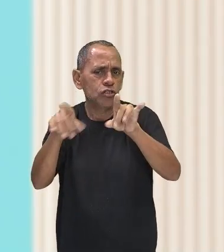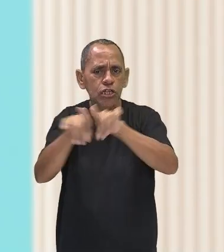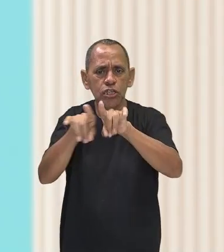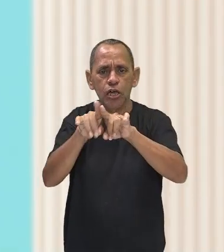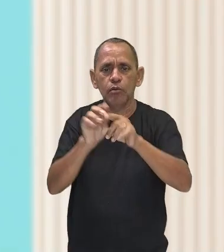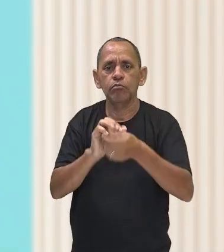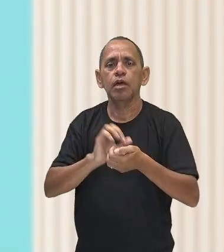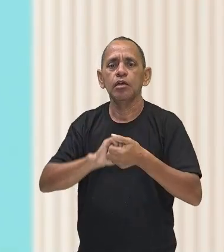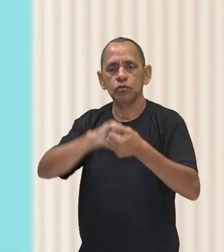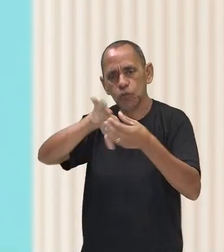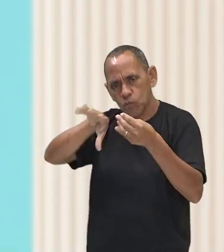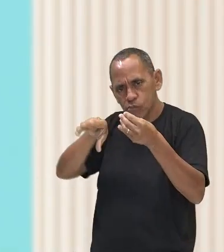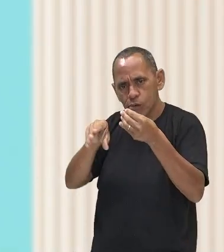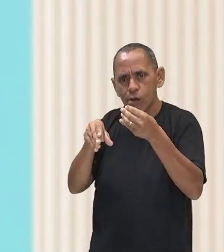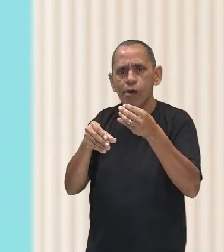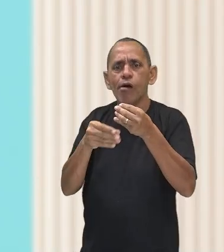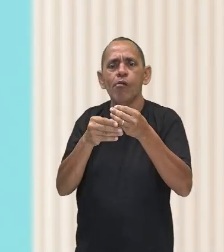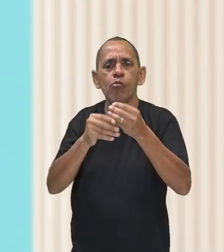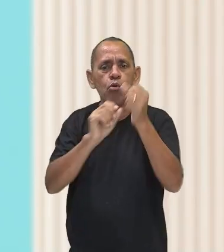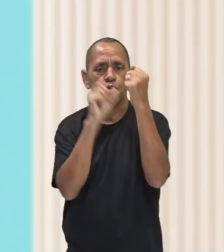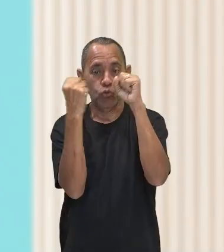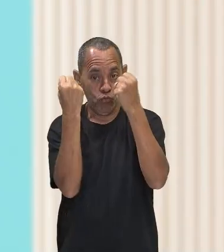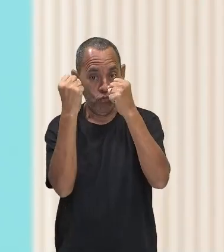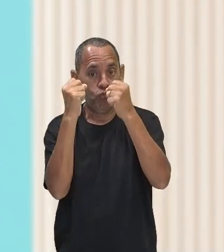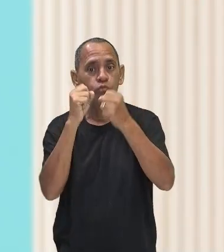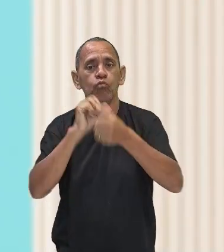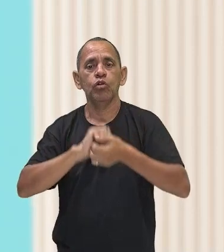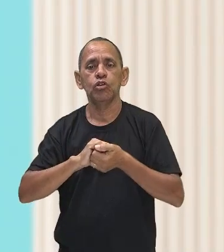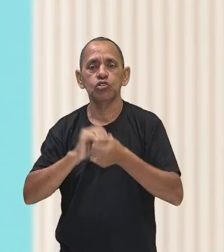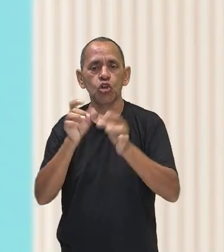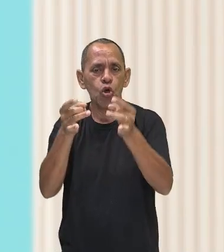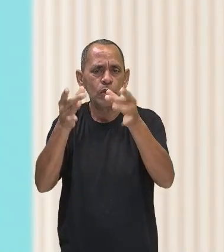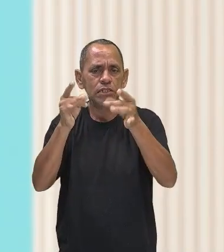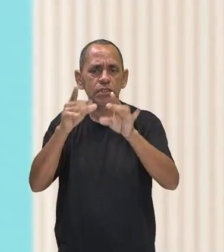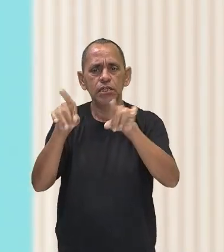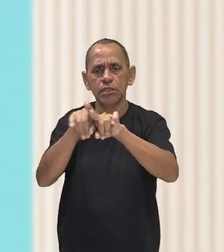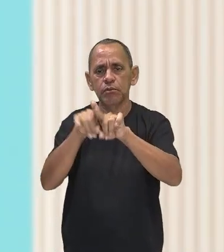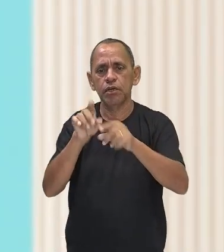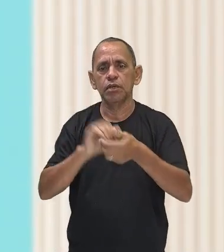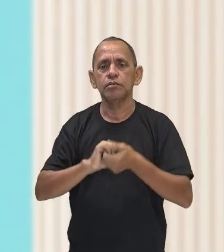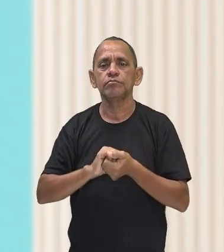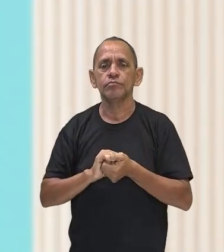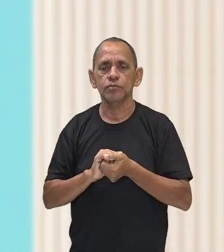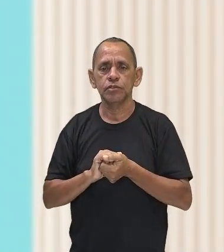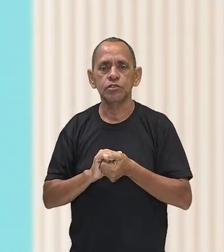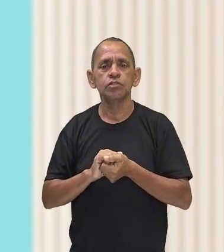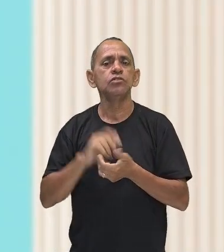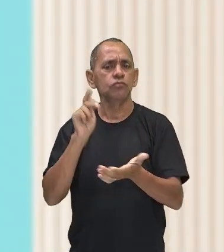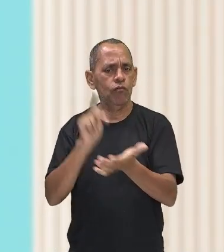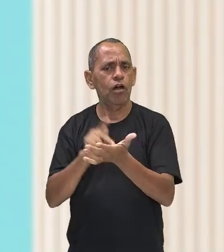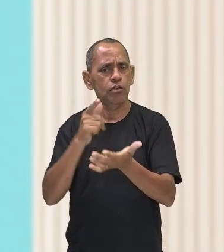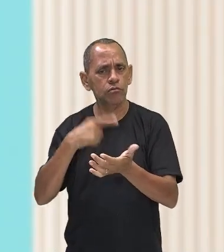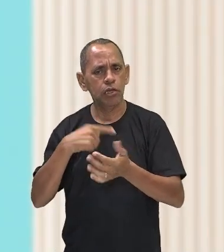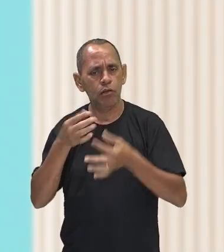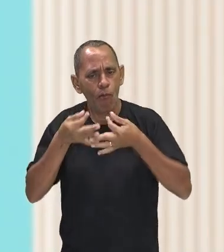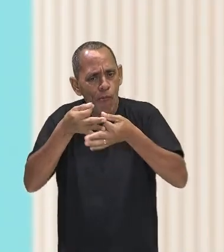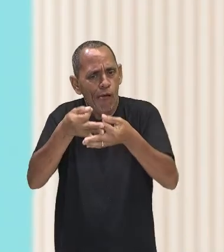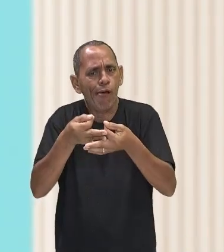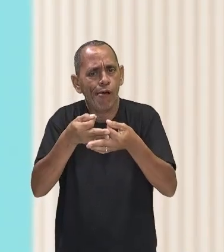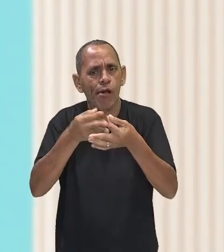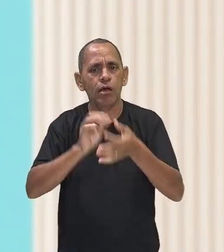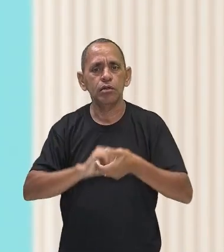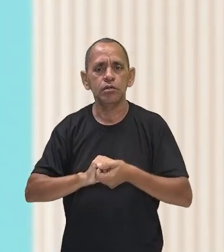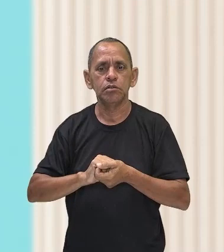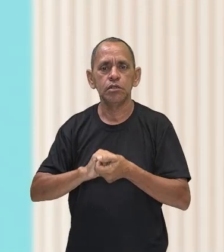valorizado e comercializado isso é evidente na indústria da moda Fitness e cirurgia